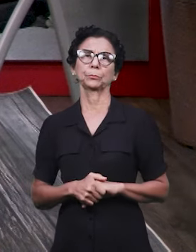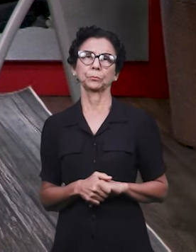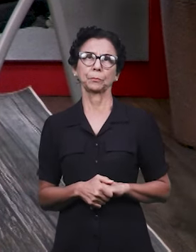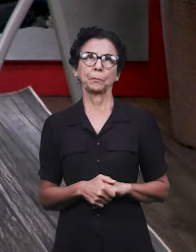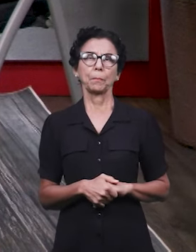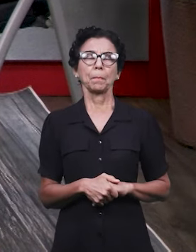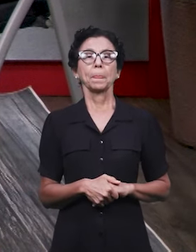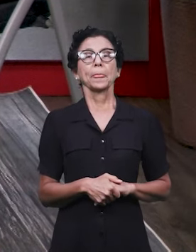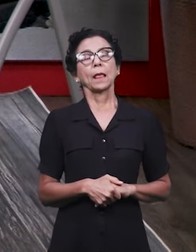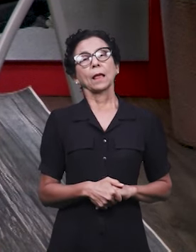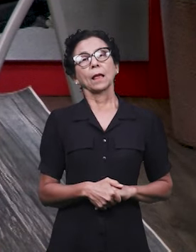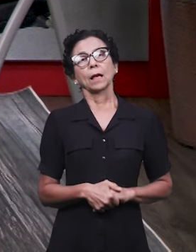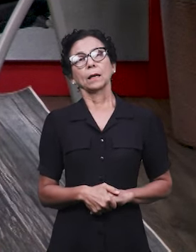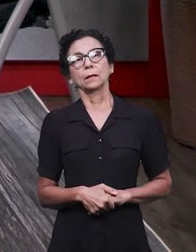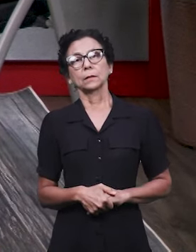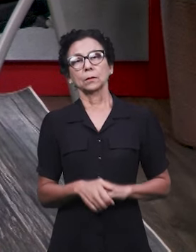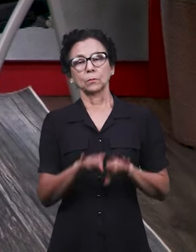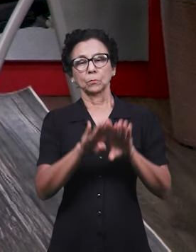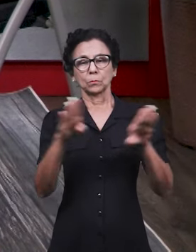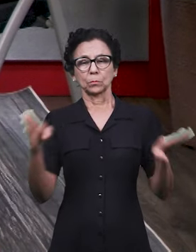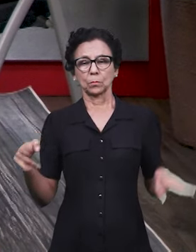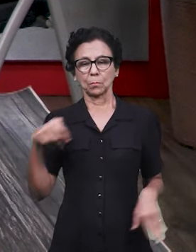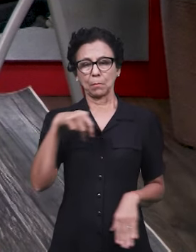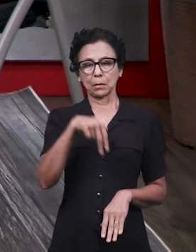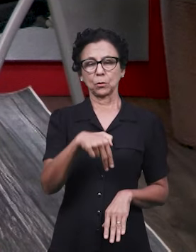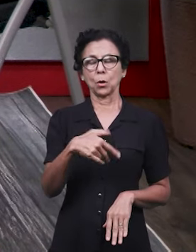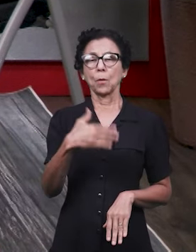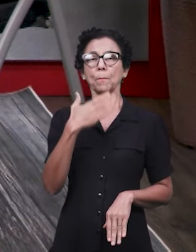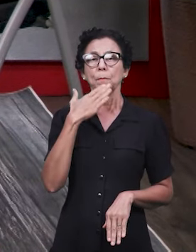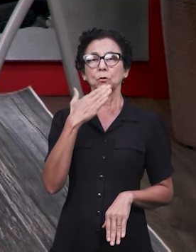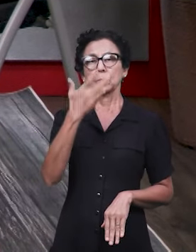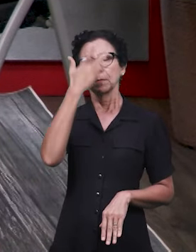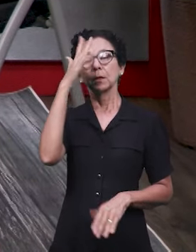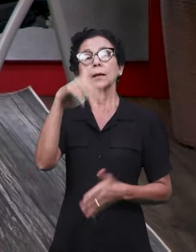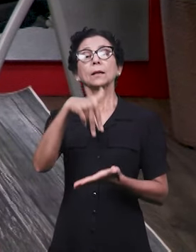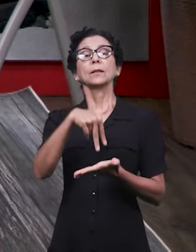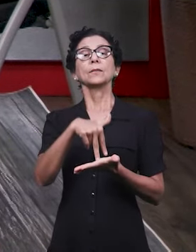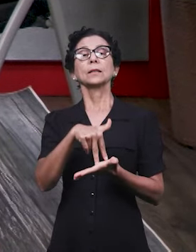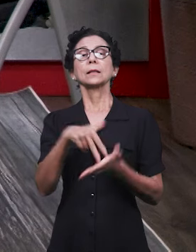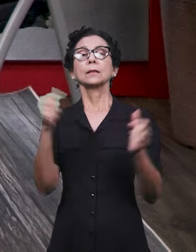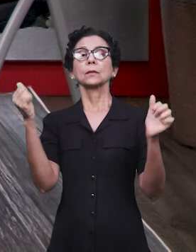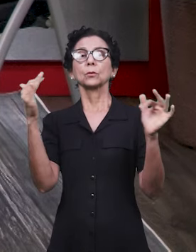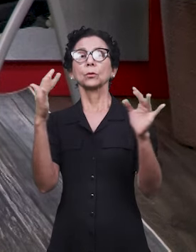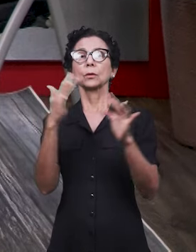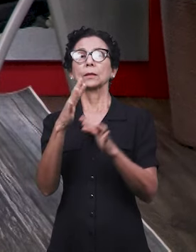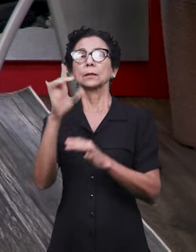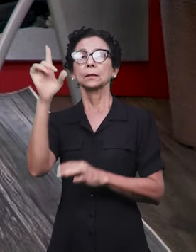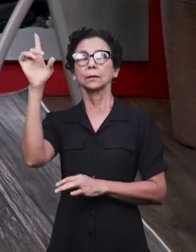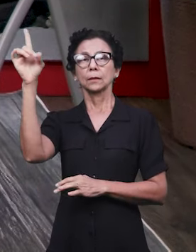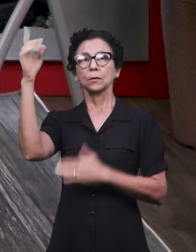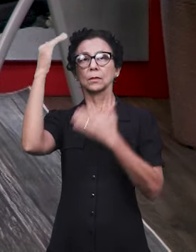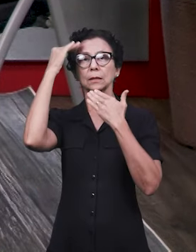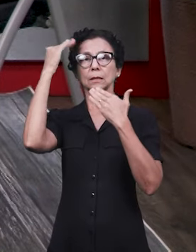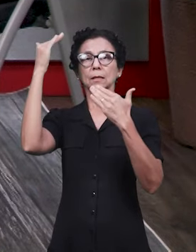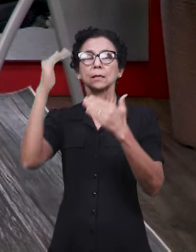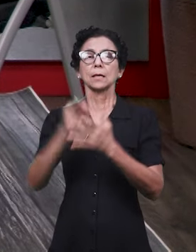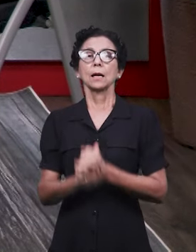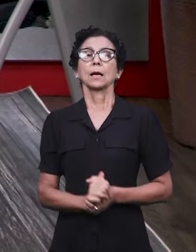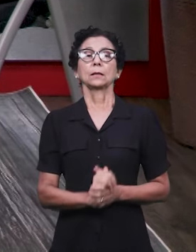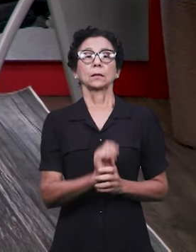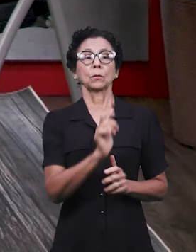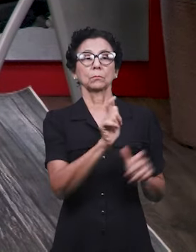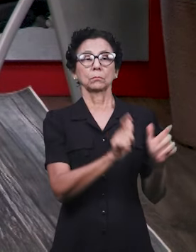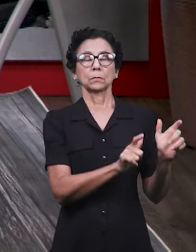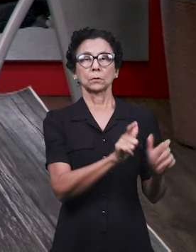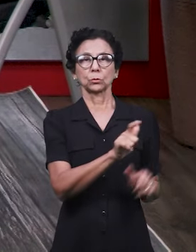quando pedir uma glorificação, nós vamos concordar, dizendo amém. Então, e elas ali vão aprendendo umas com as outras, né?